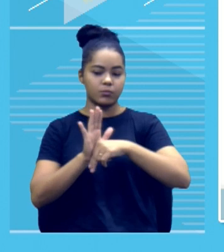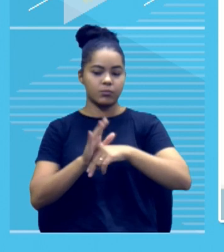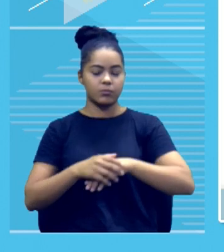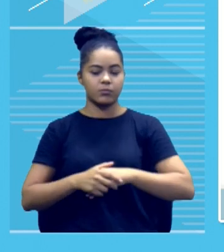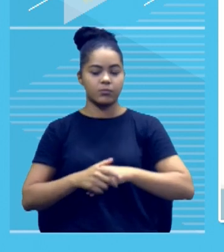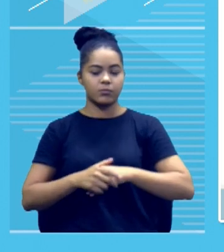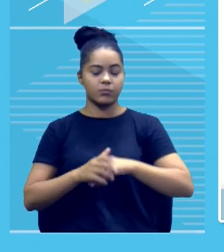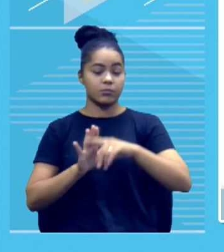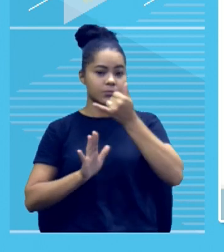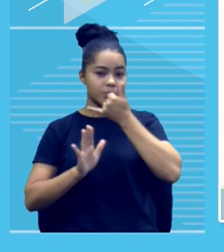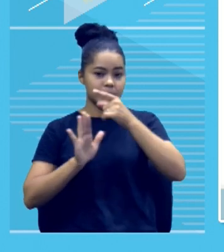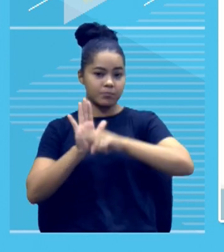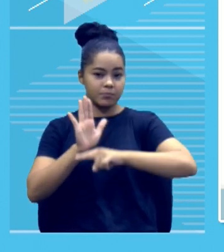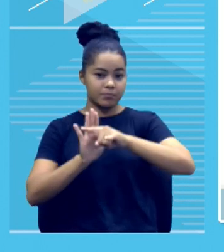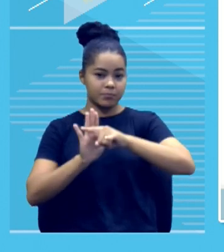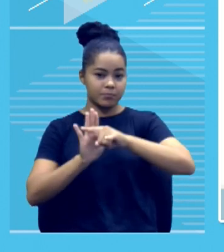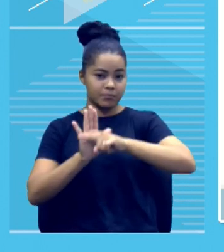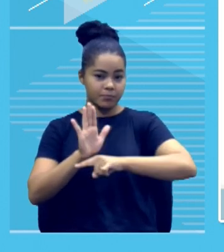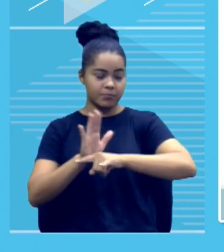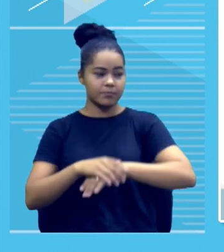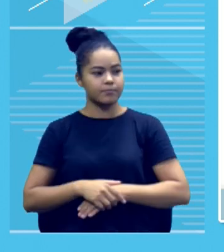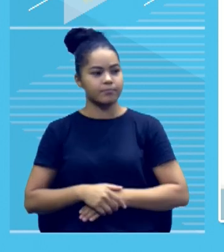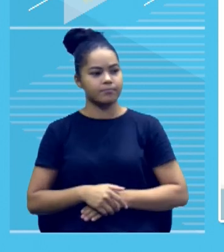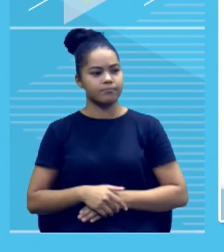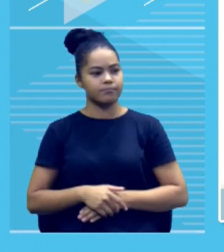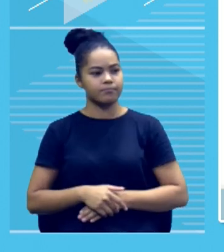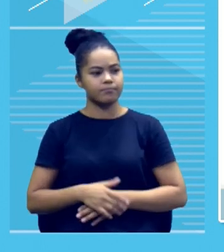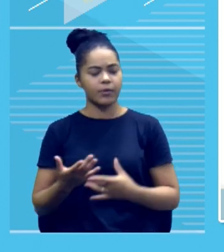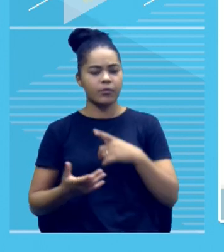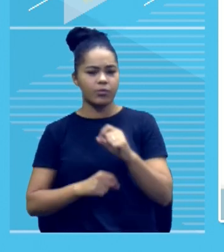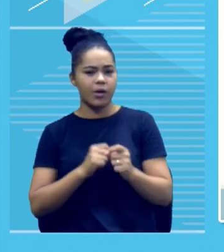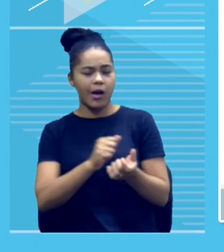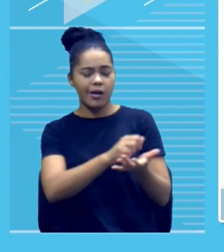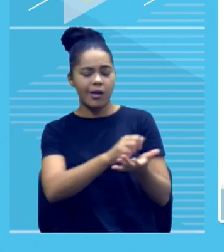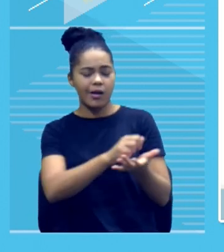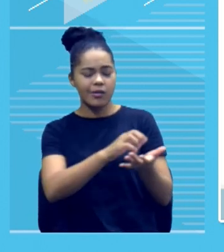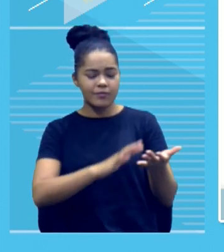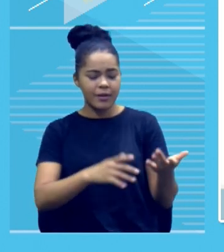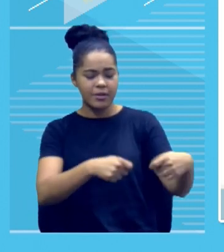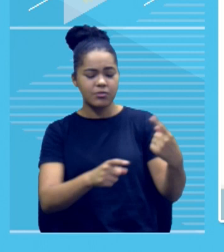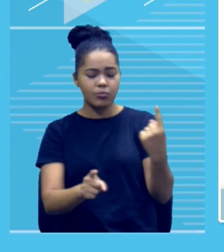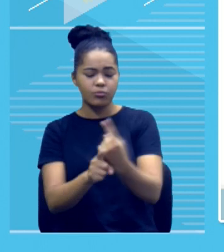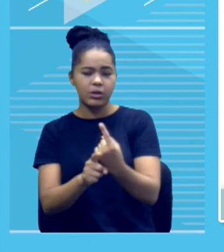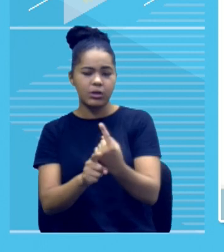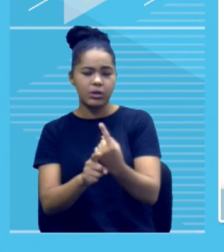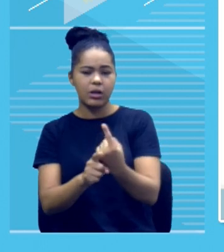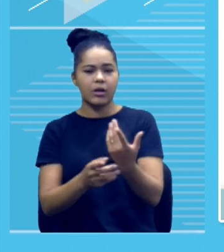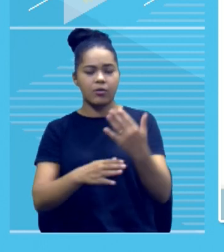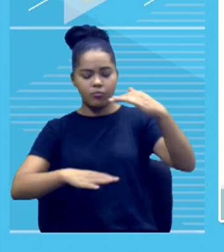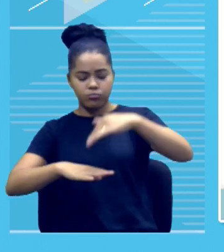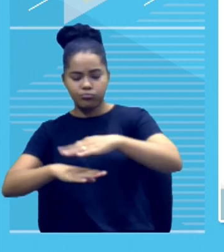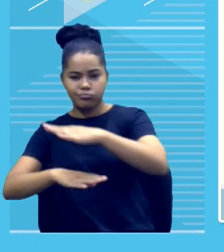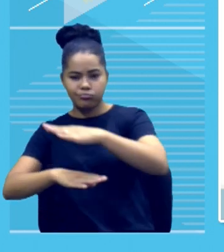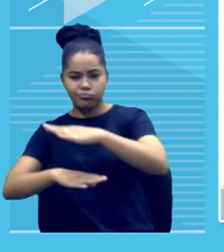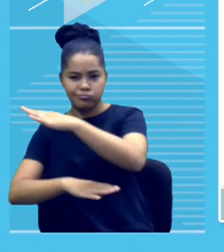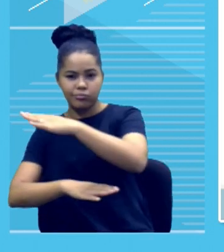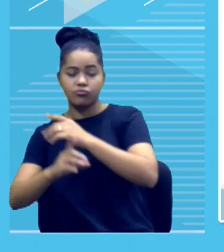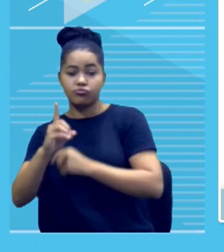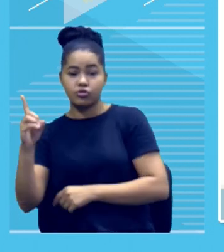viu? Tem questão que pede só os destrógeros, pede só os levógeros, né? Precisa saber. Destro,